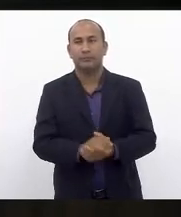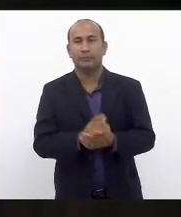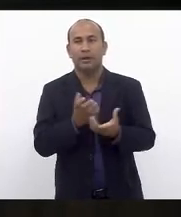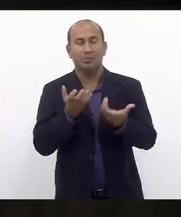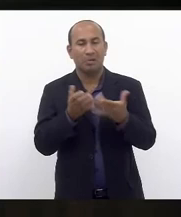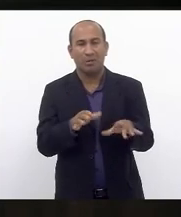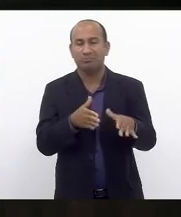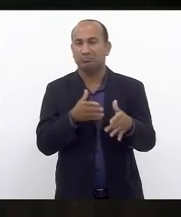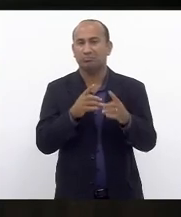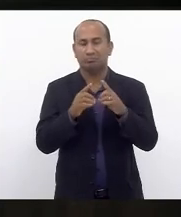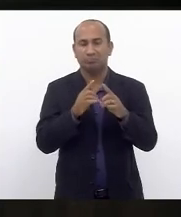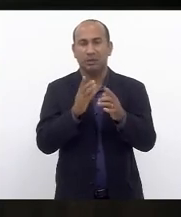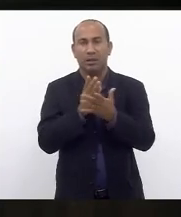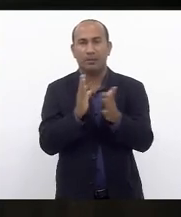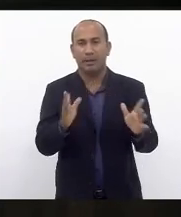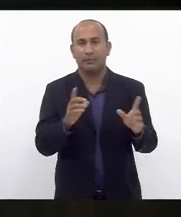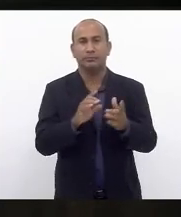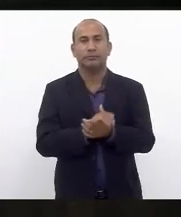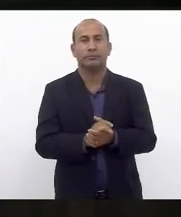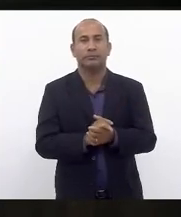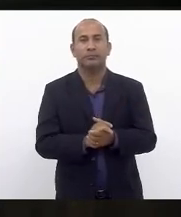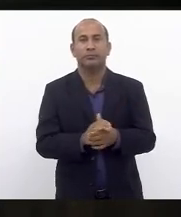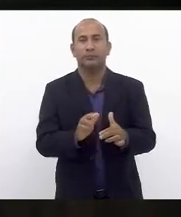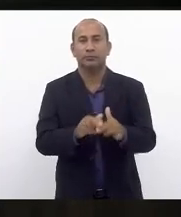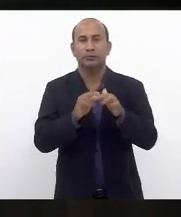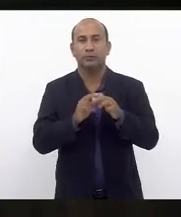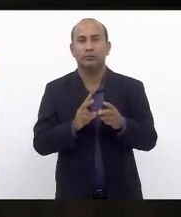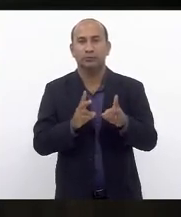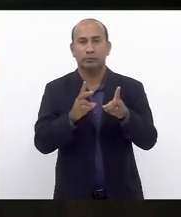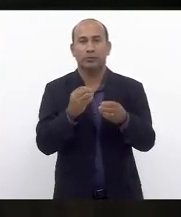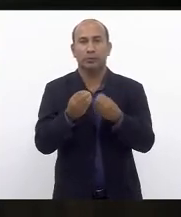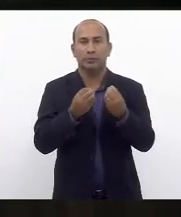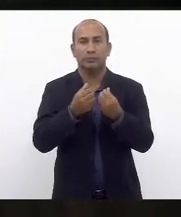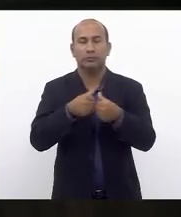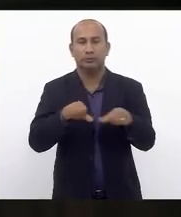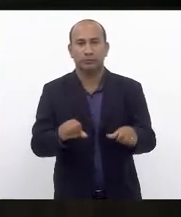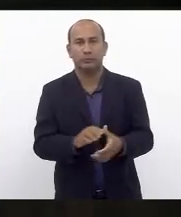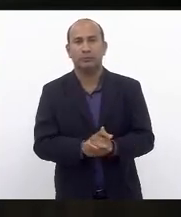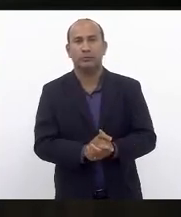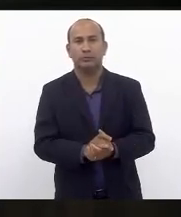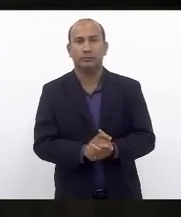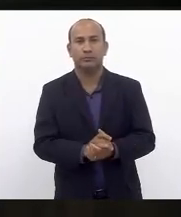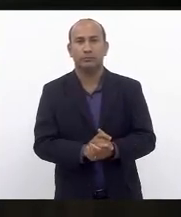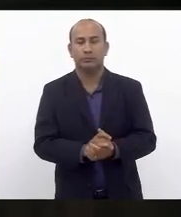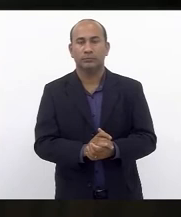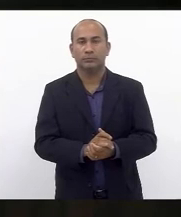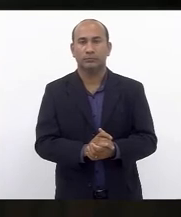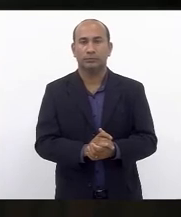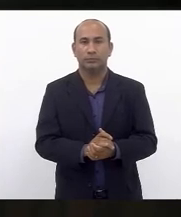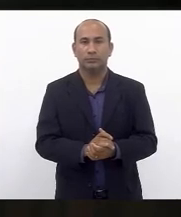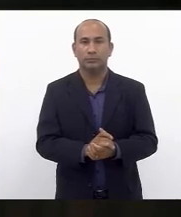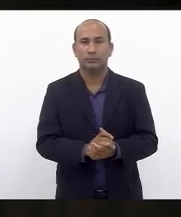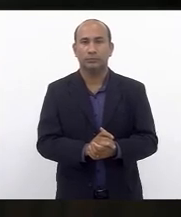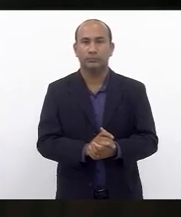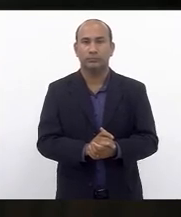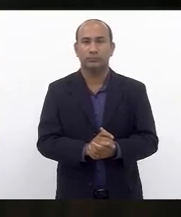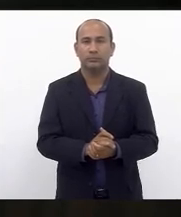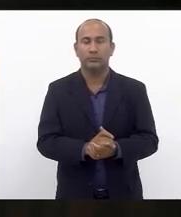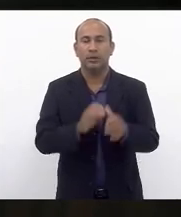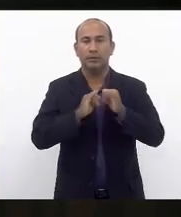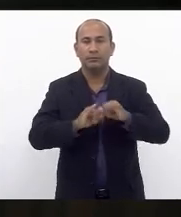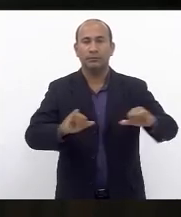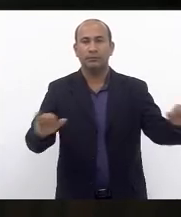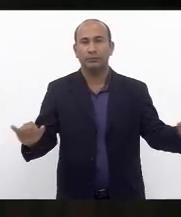Não havendo quem queira discutir, encerrada a discussão. Os senhores que aprovam, permaneçam como estão. Aprovado, vai à publicação. Anuncio,